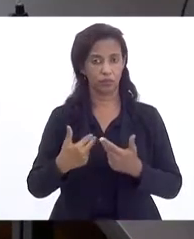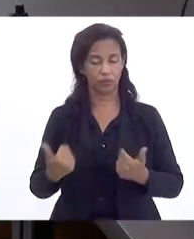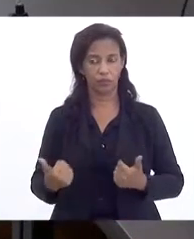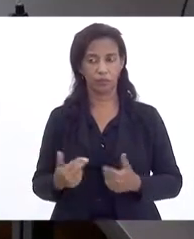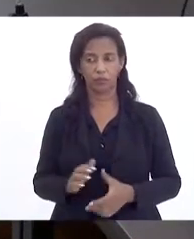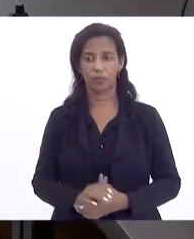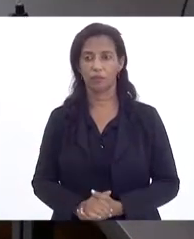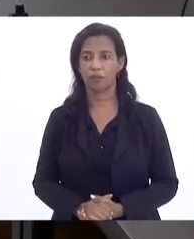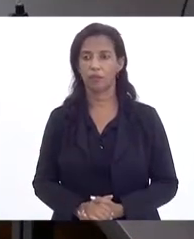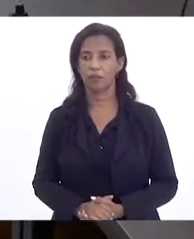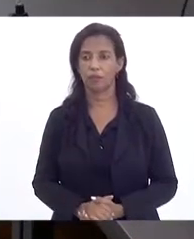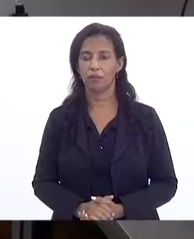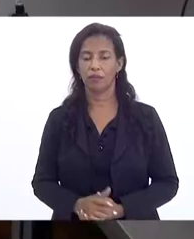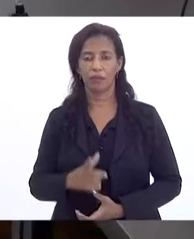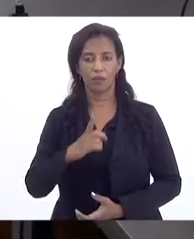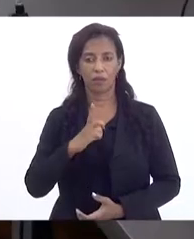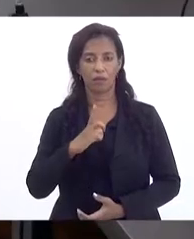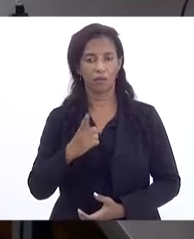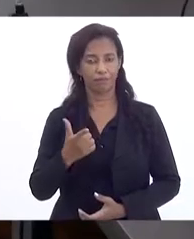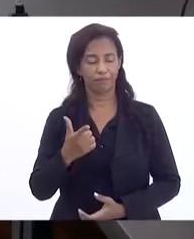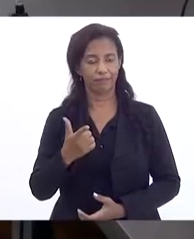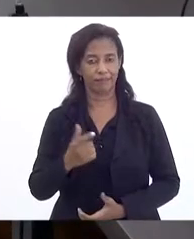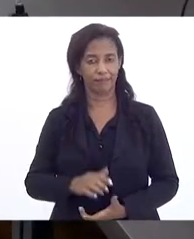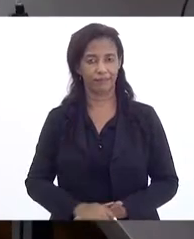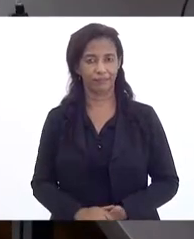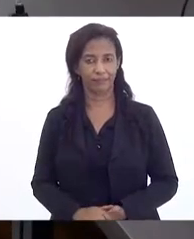Duas coisas. Eu tenho a impressão